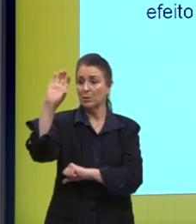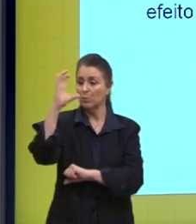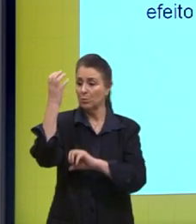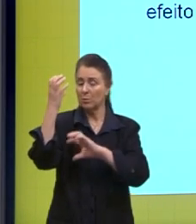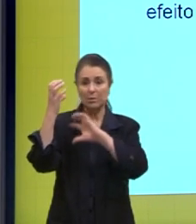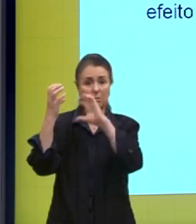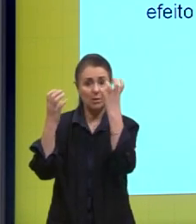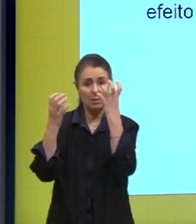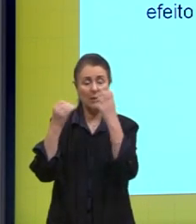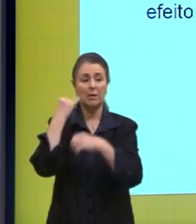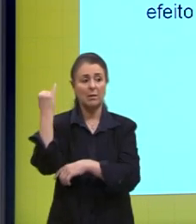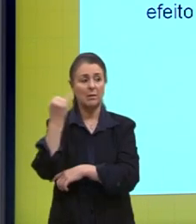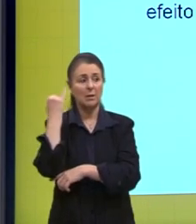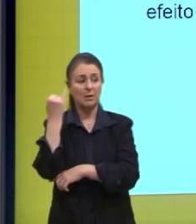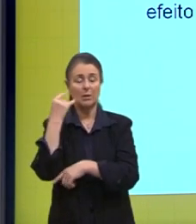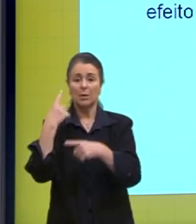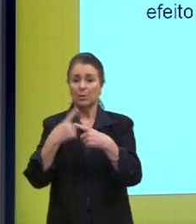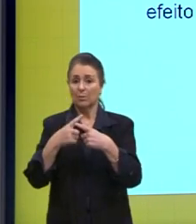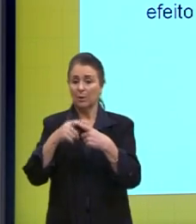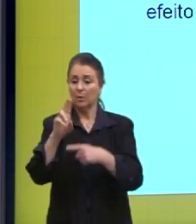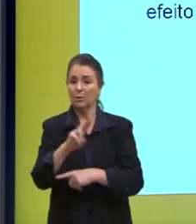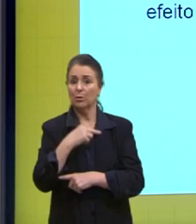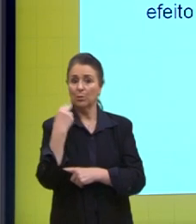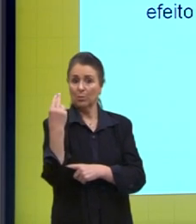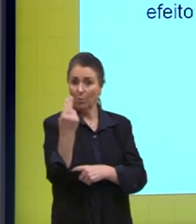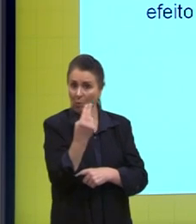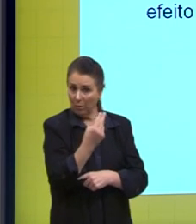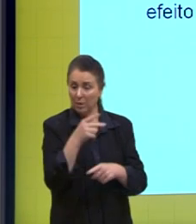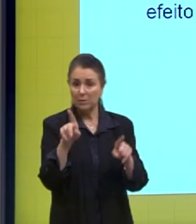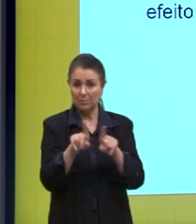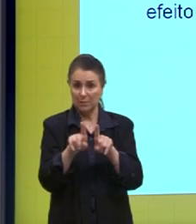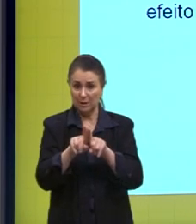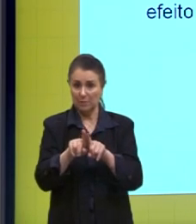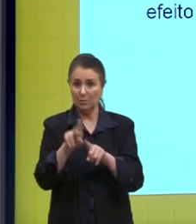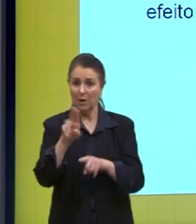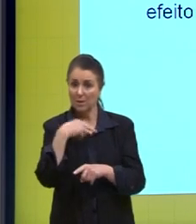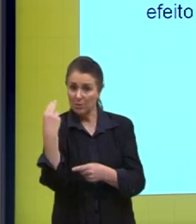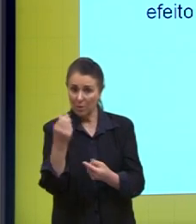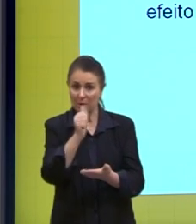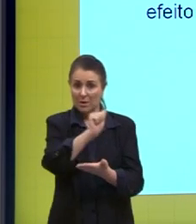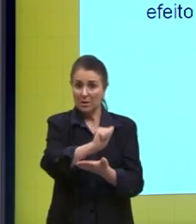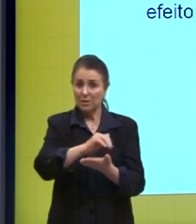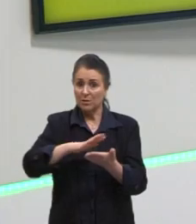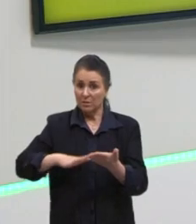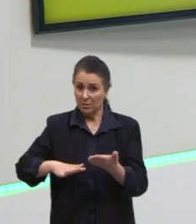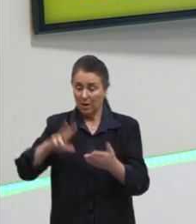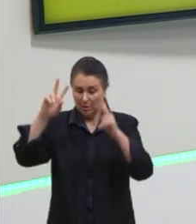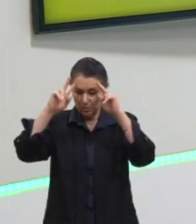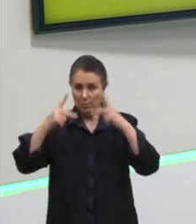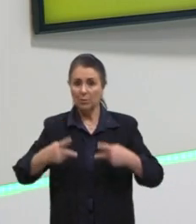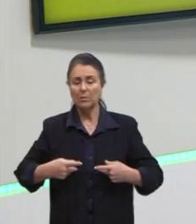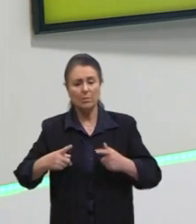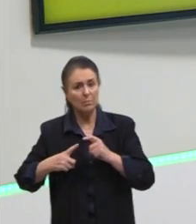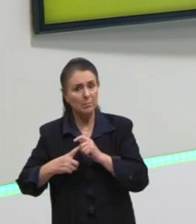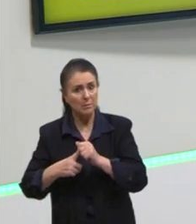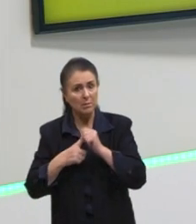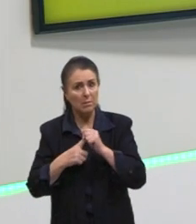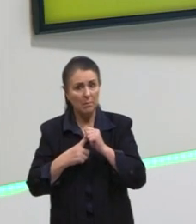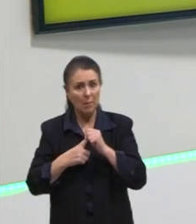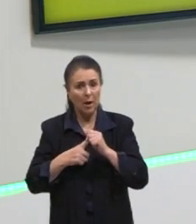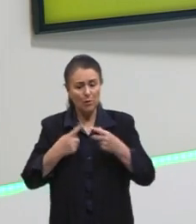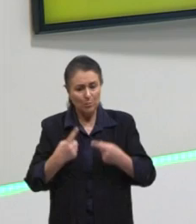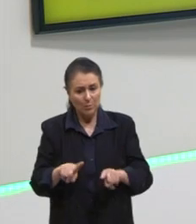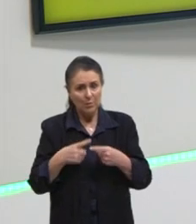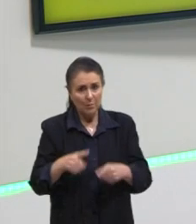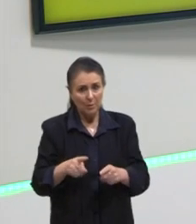é importante porque nós mesmos né as nossas atividades humanas é que são as principais causas da aceleração da